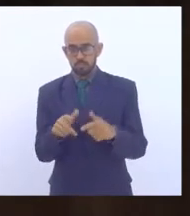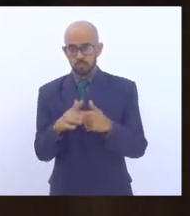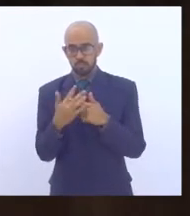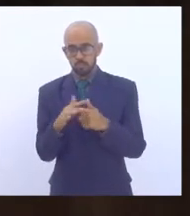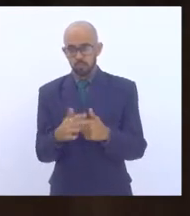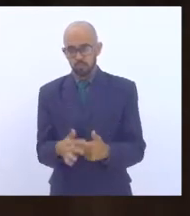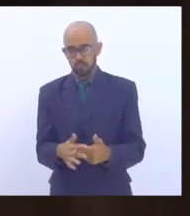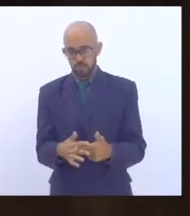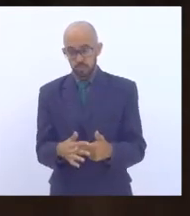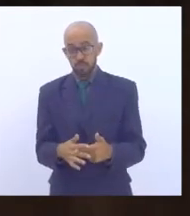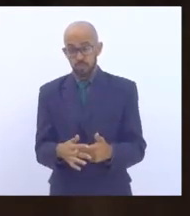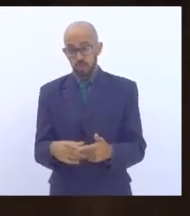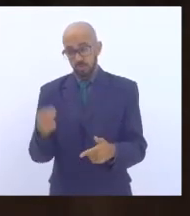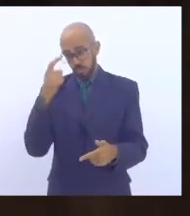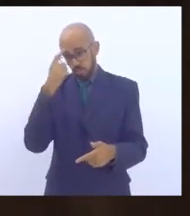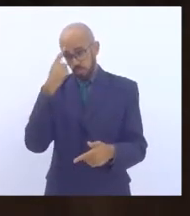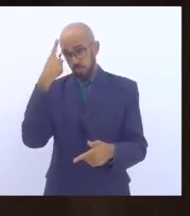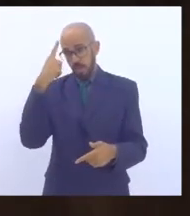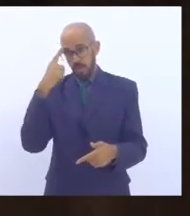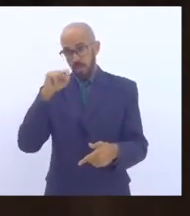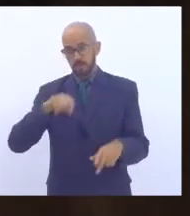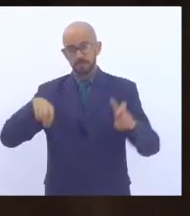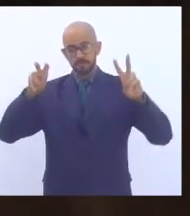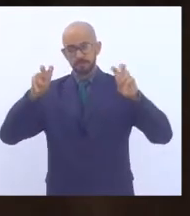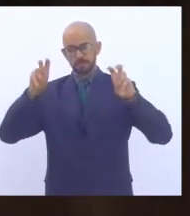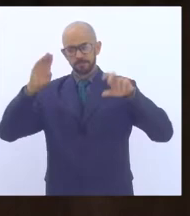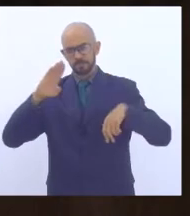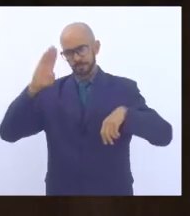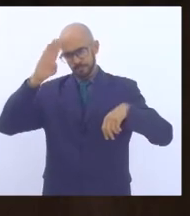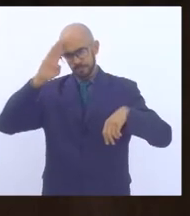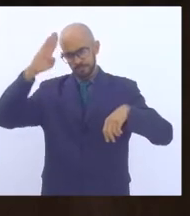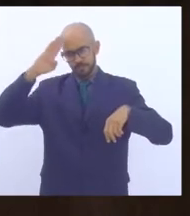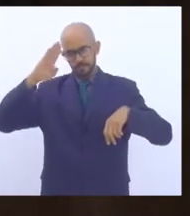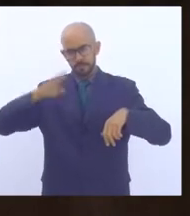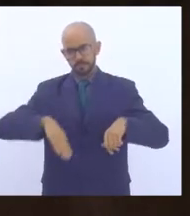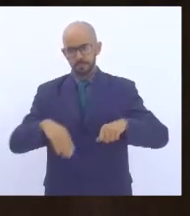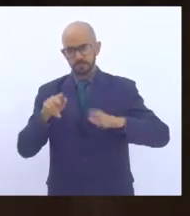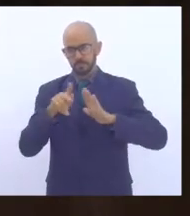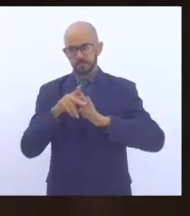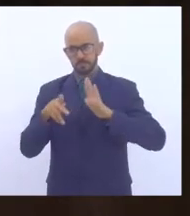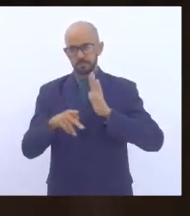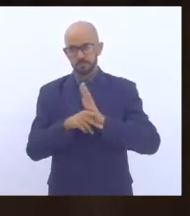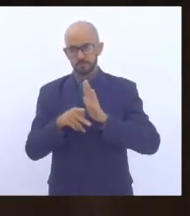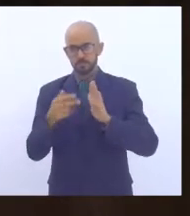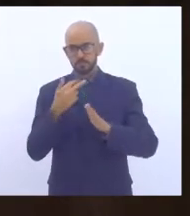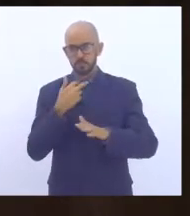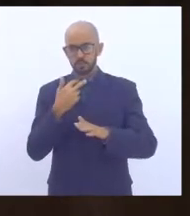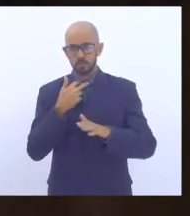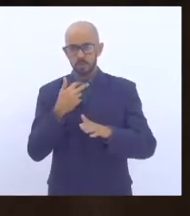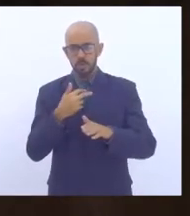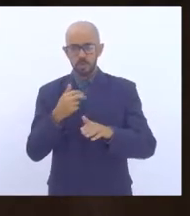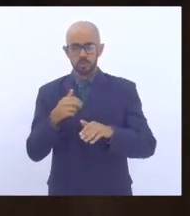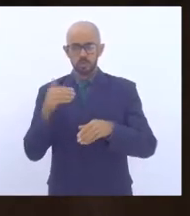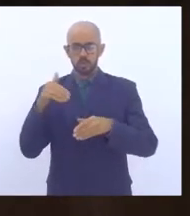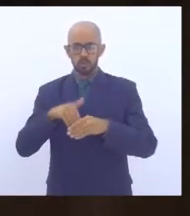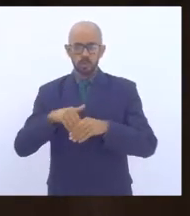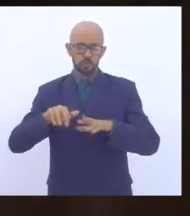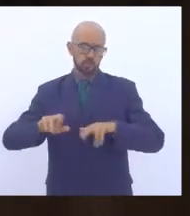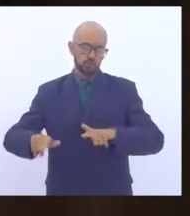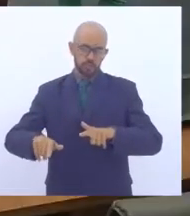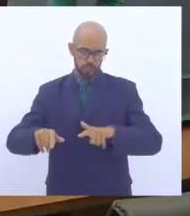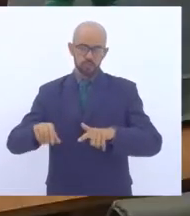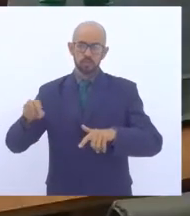corrigir essa hipótese no mérito o projeto não pode receber outro voto que se não